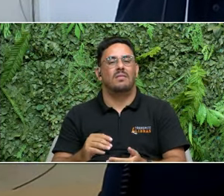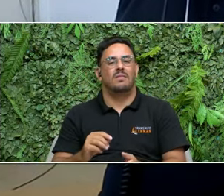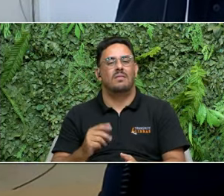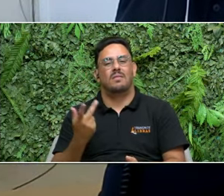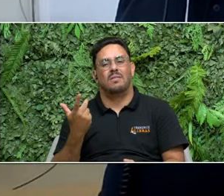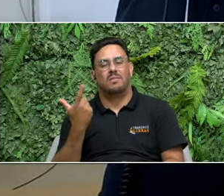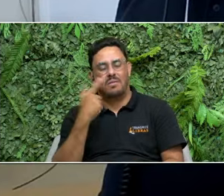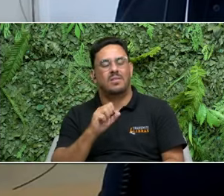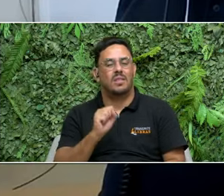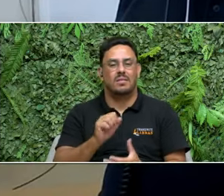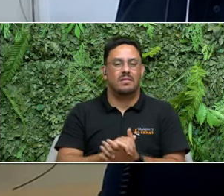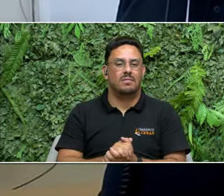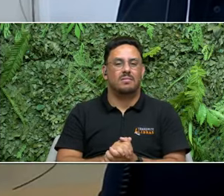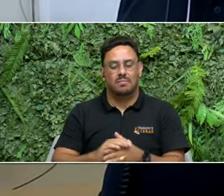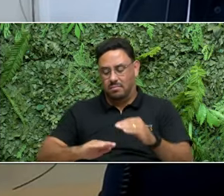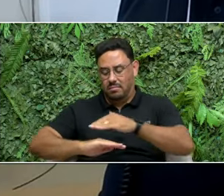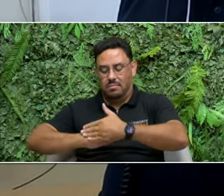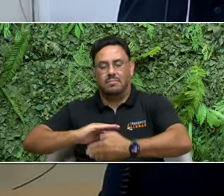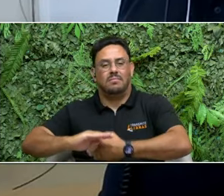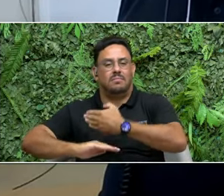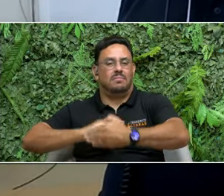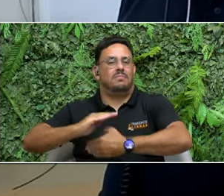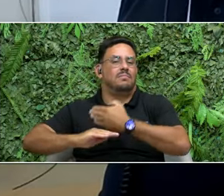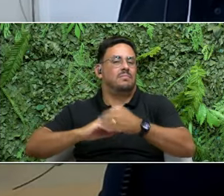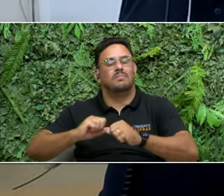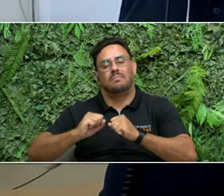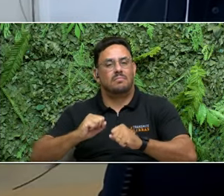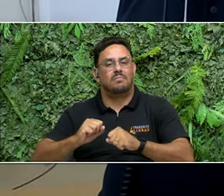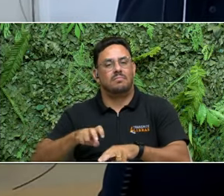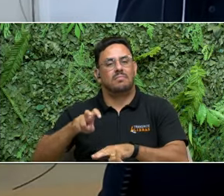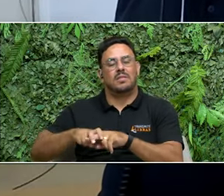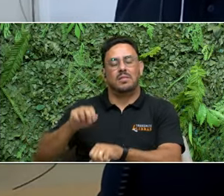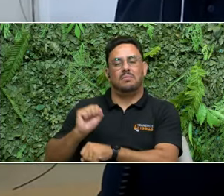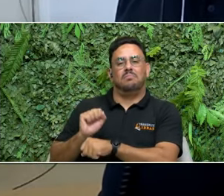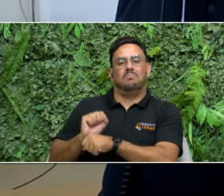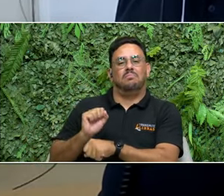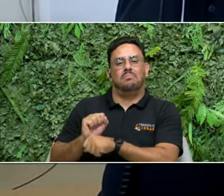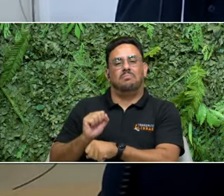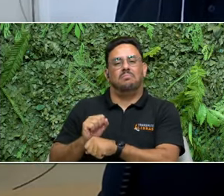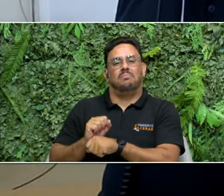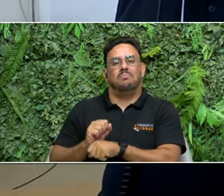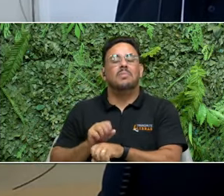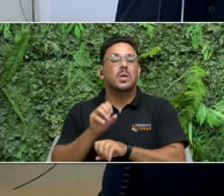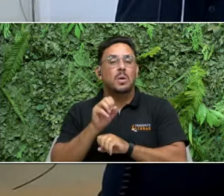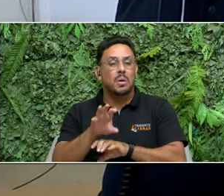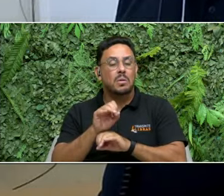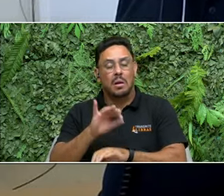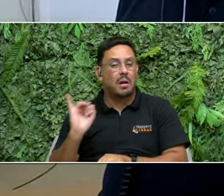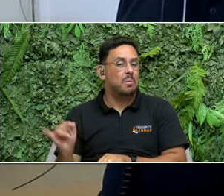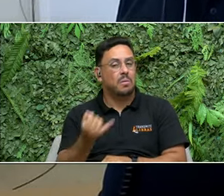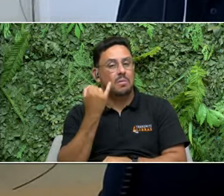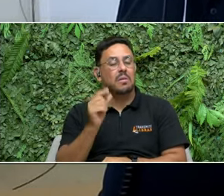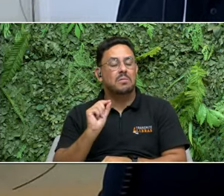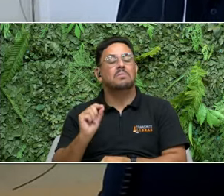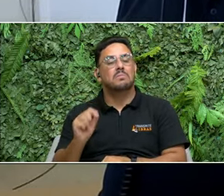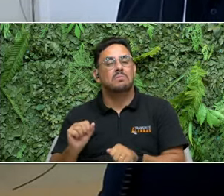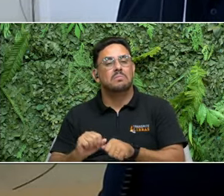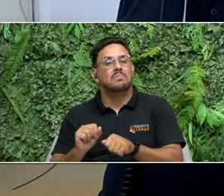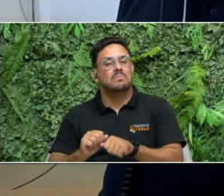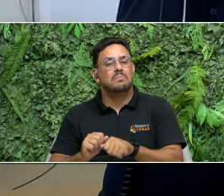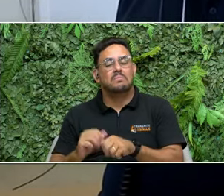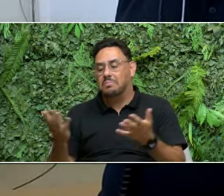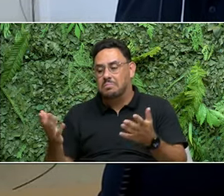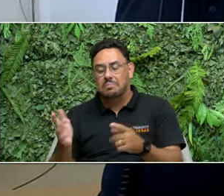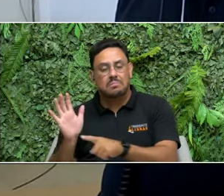tempo não sei pode ficar com a tala ali que ele não pode entrar em campo com ela ali no banco de reserva mas se ele for se o técnico quiser ser aproveitado faz ali um alguma coisa